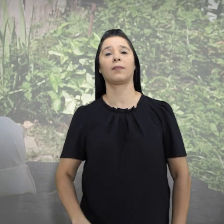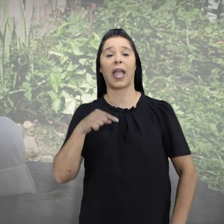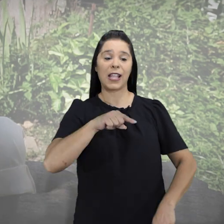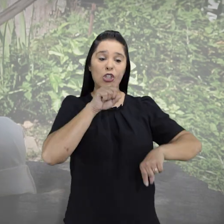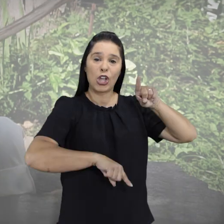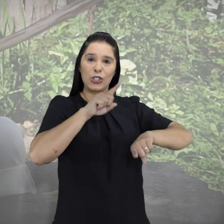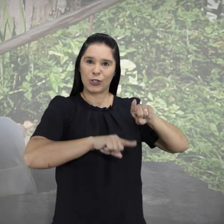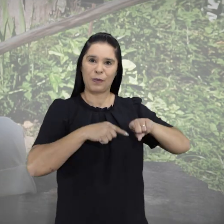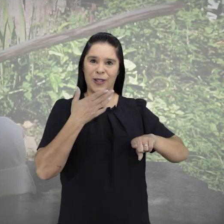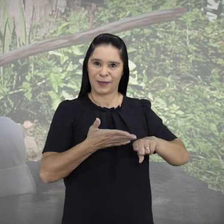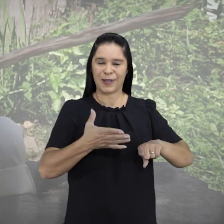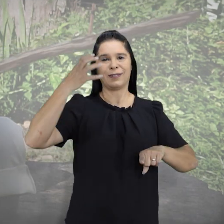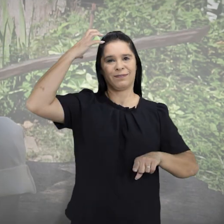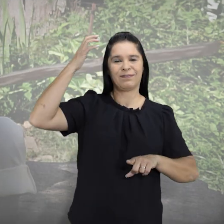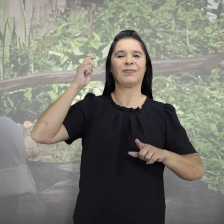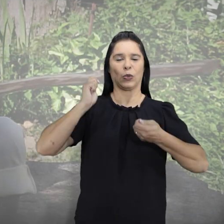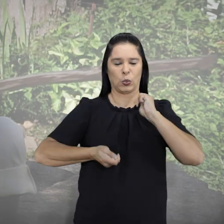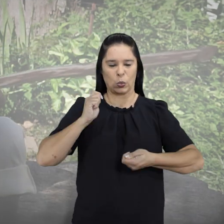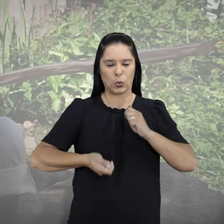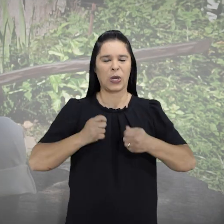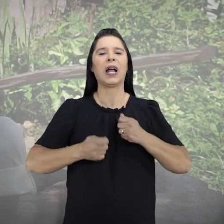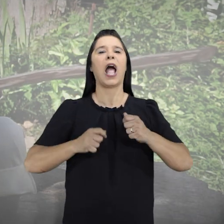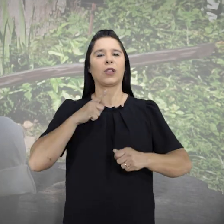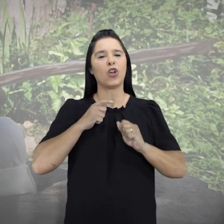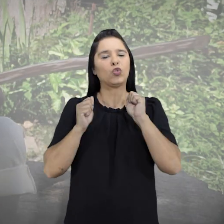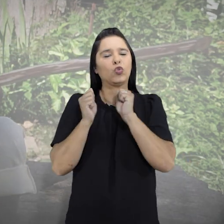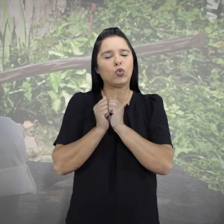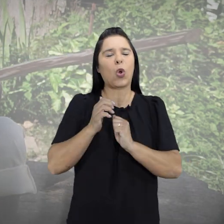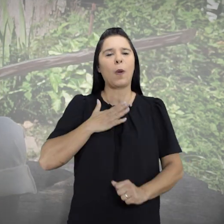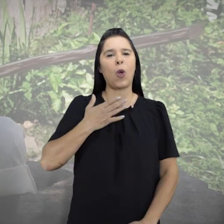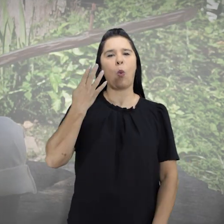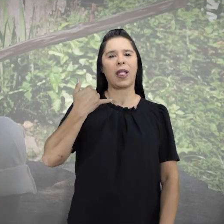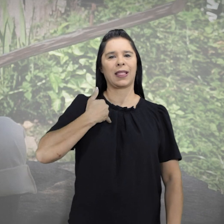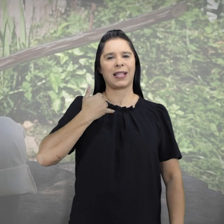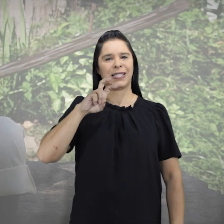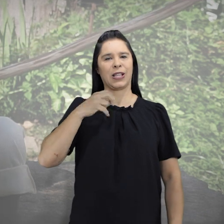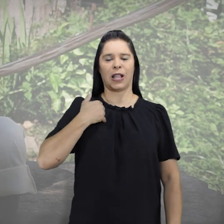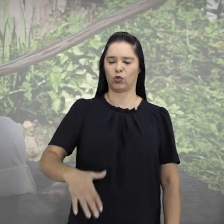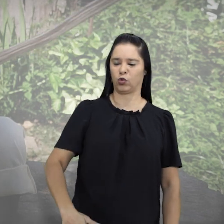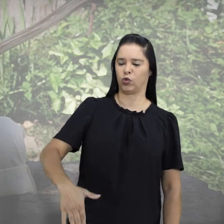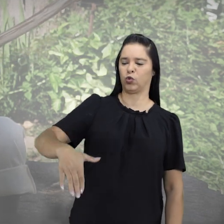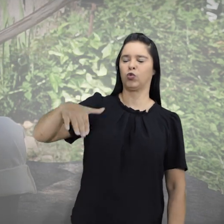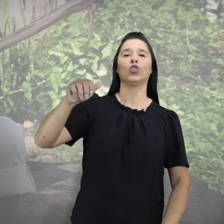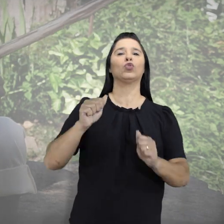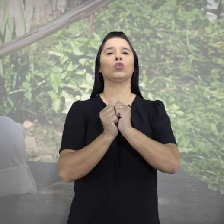Esse conhecimento do congado já me acompanha em desde os 4 anos de idade, 4 para 5 anos, quando eu ia